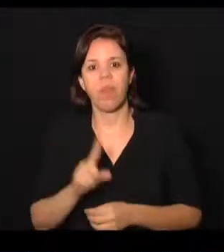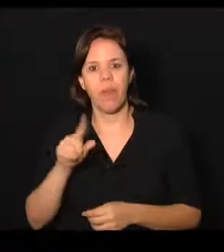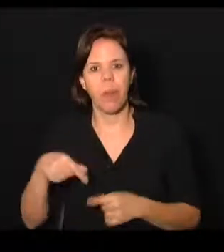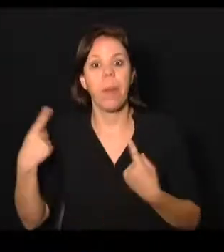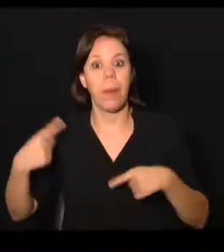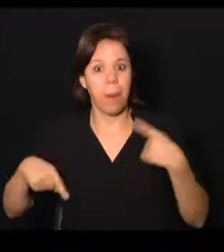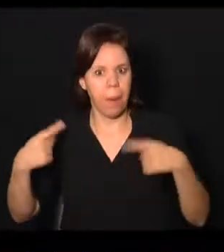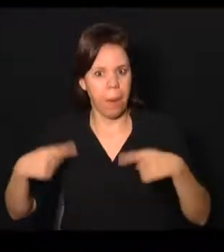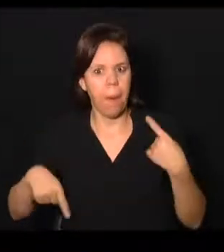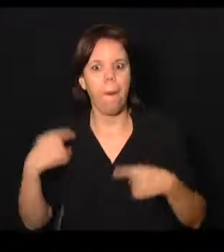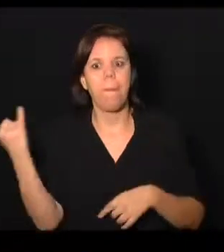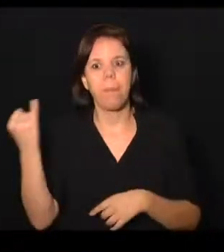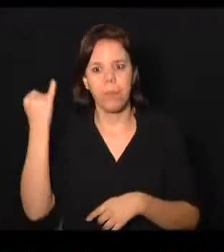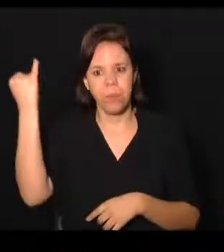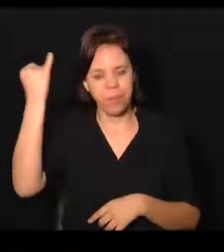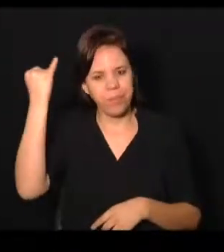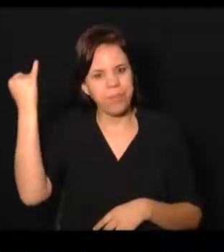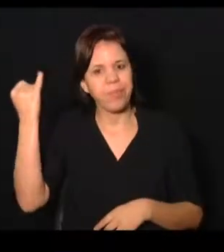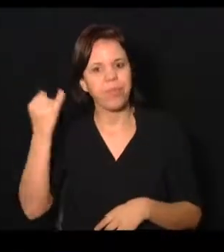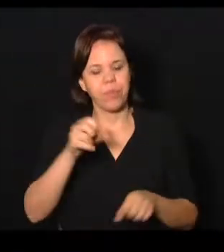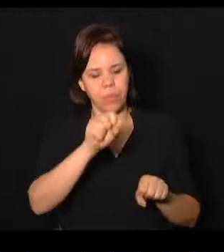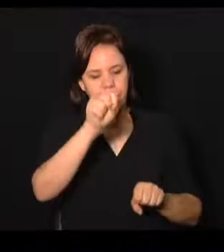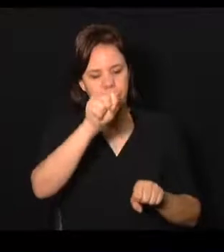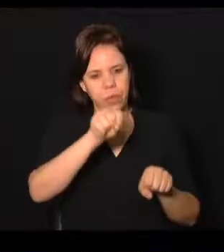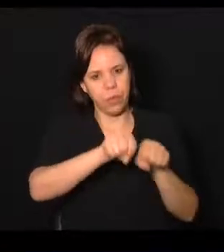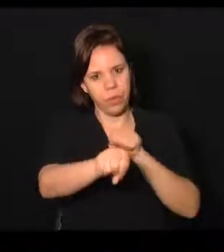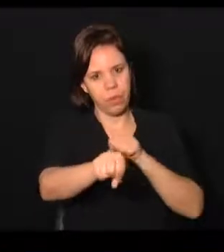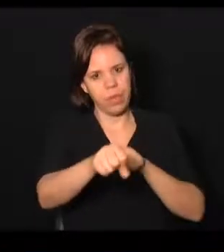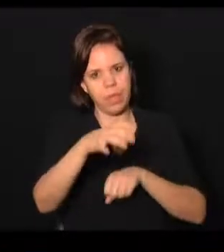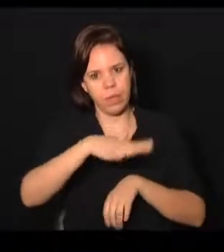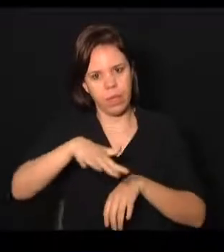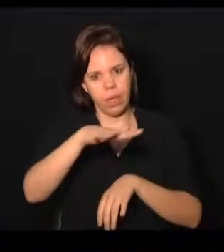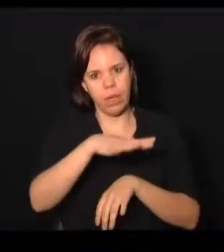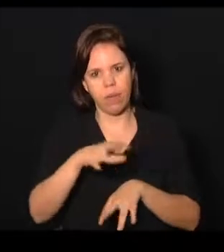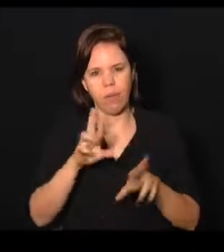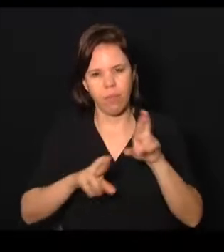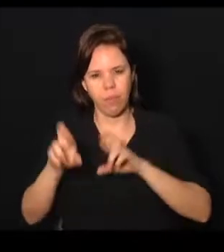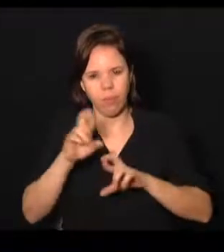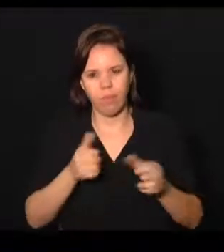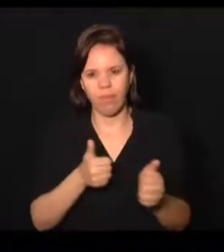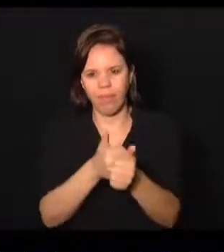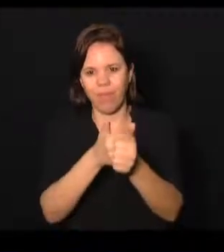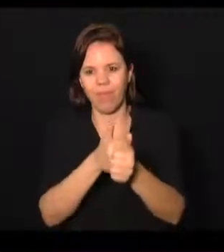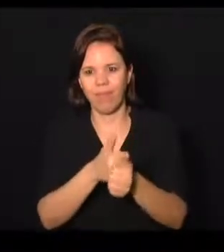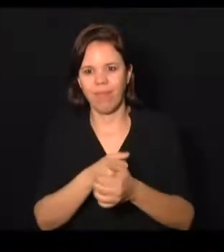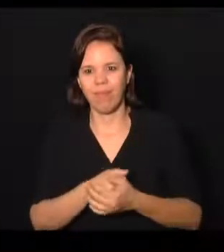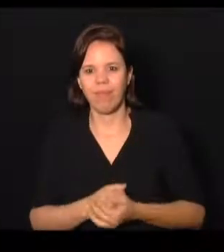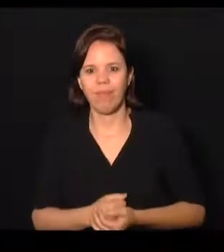muito importante que vai contar com uma especialista da área. Vale a pena você conferir. Acompanhe.